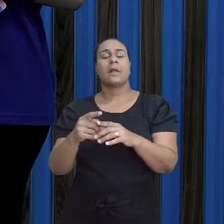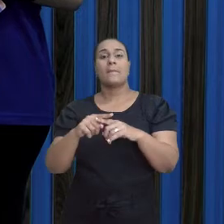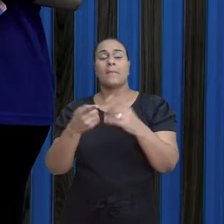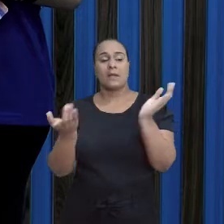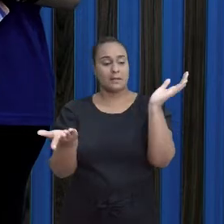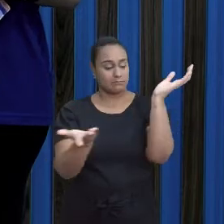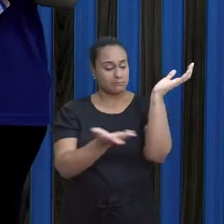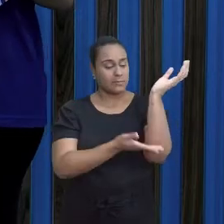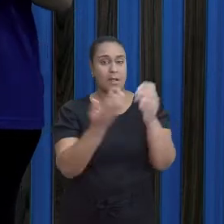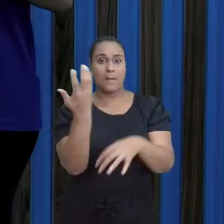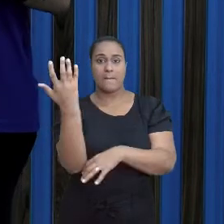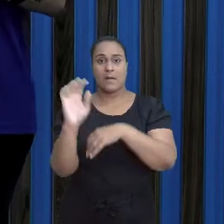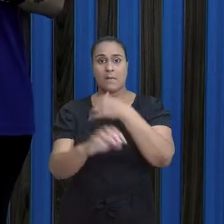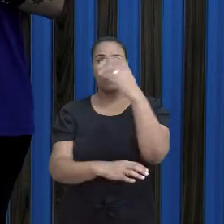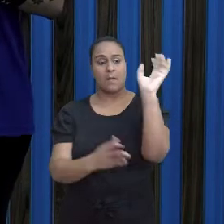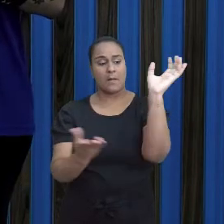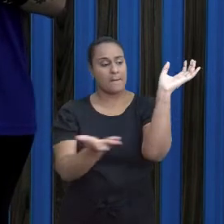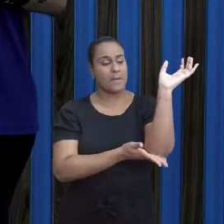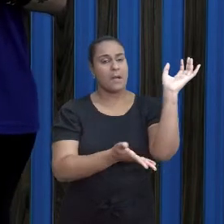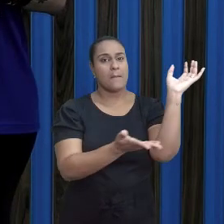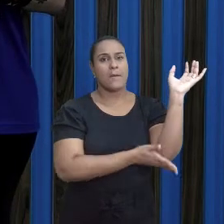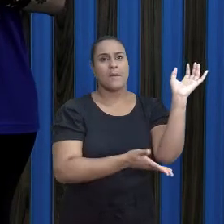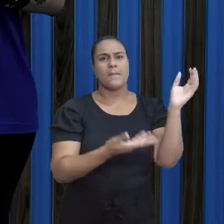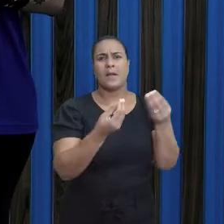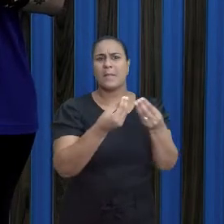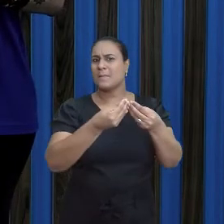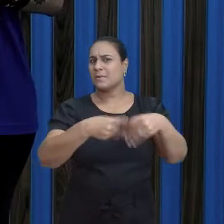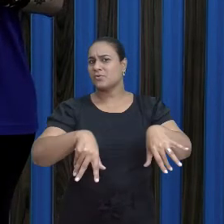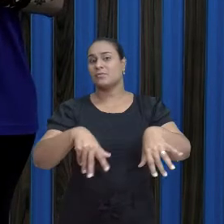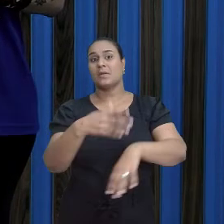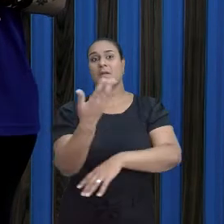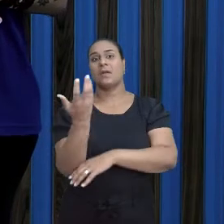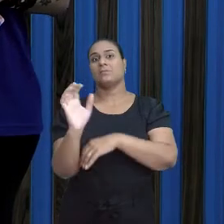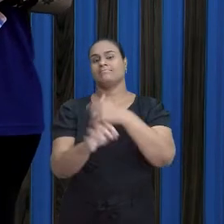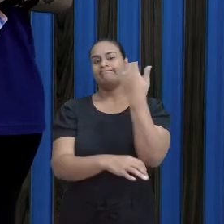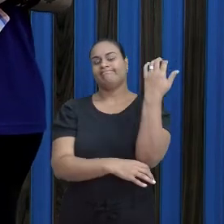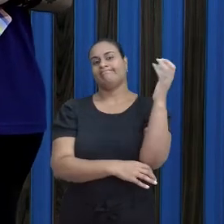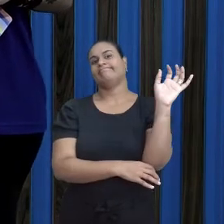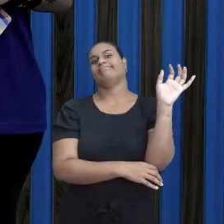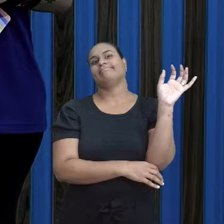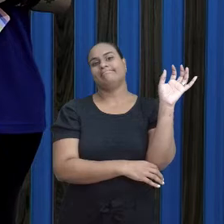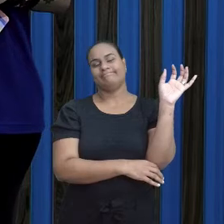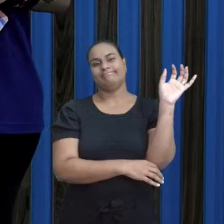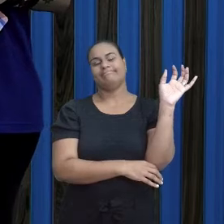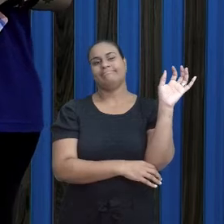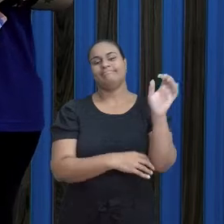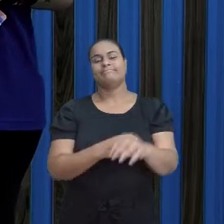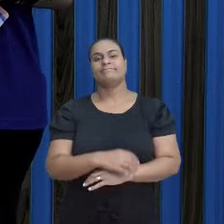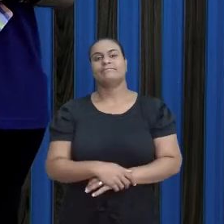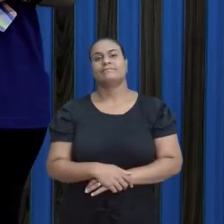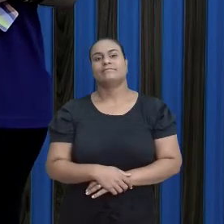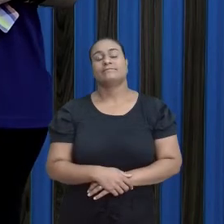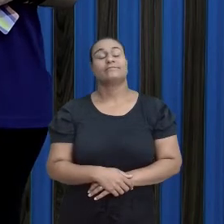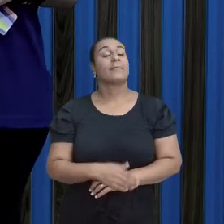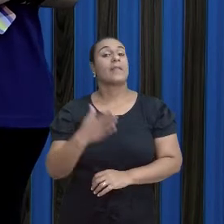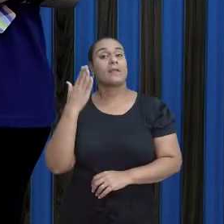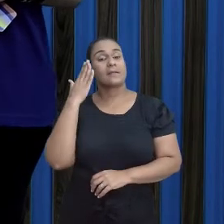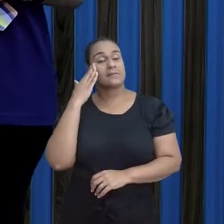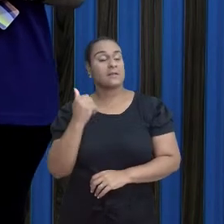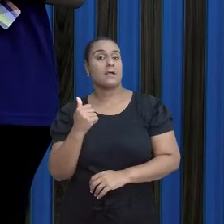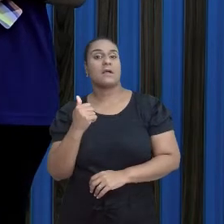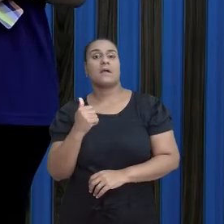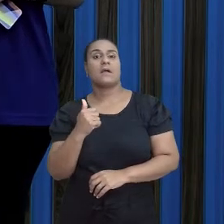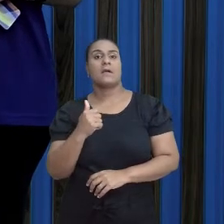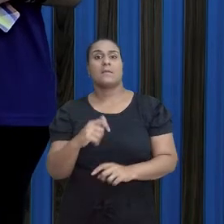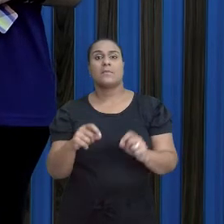a gente está causando danos ao nosso meio ambiente, à nossa natureza. E a gente sabe, né, a gente